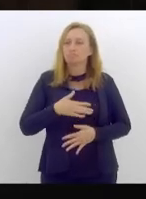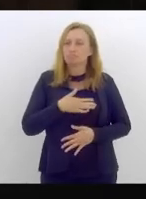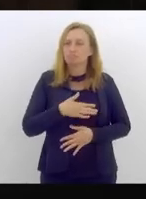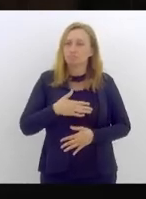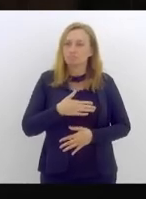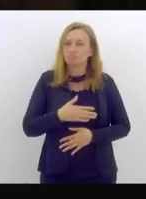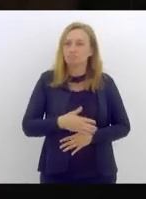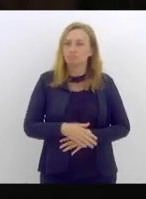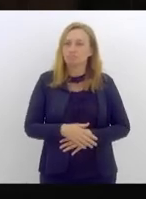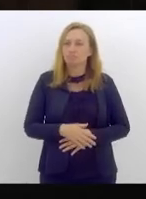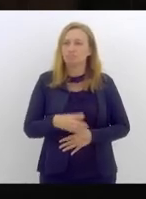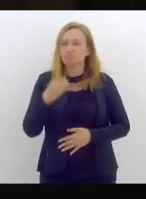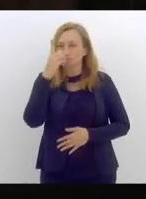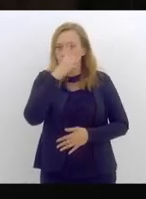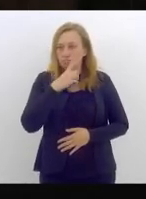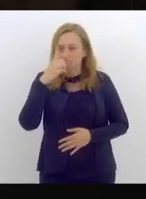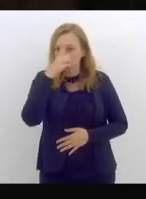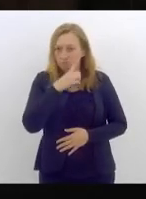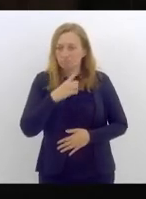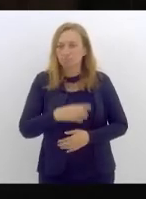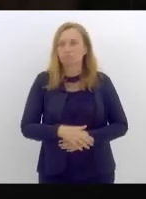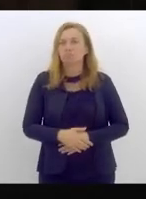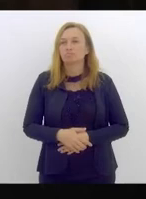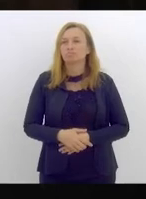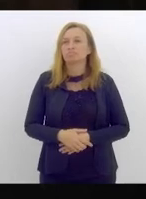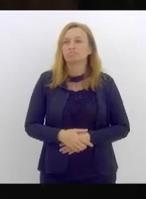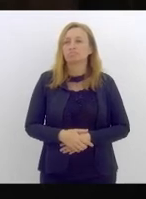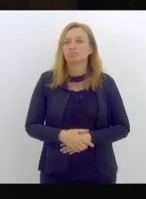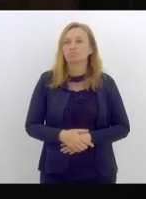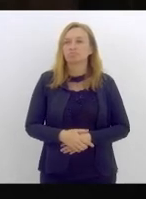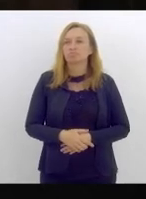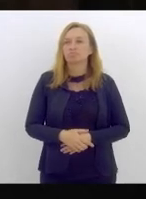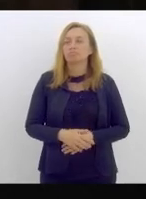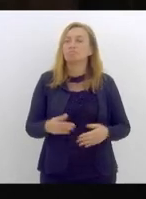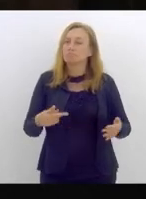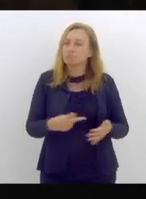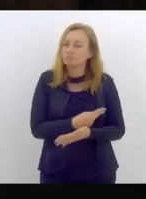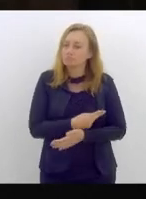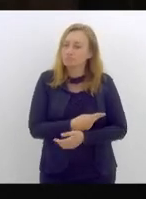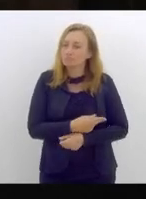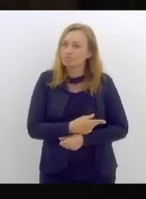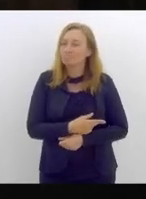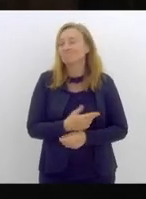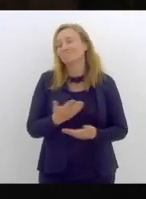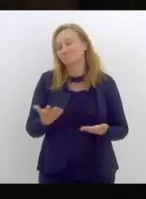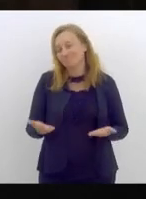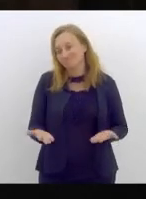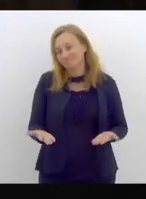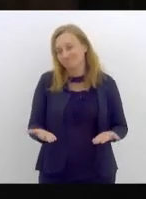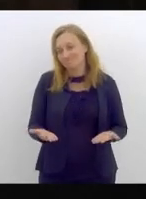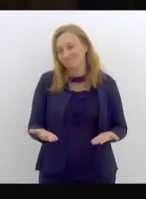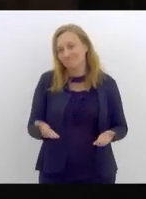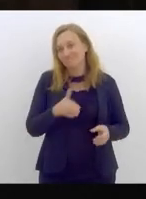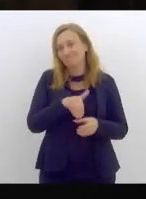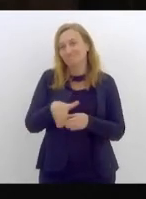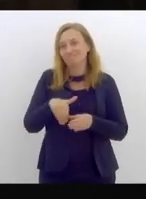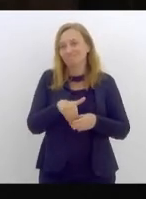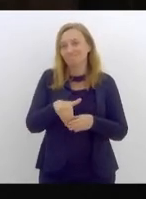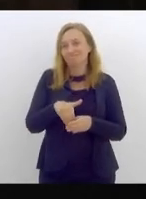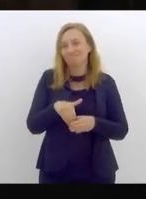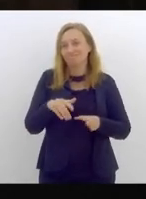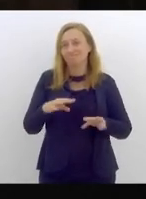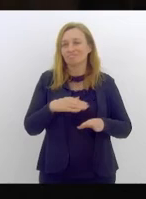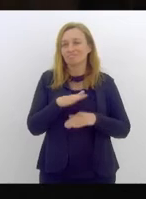e domingo para isto acontecer é Claro só votando